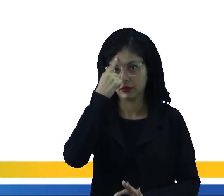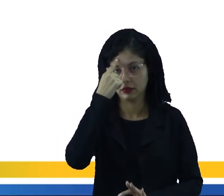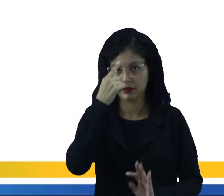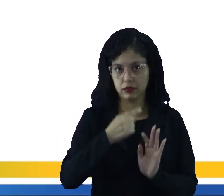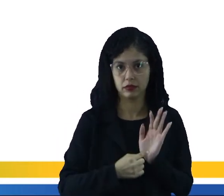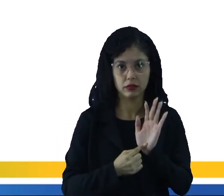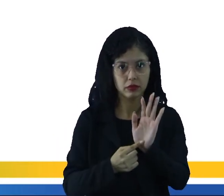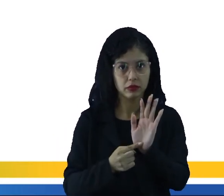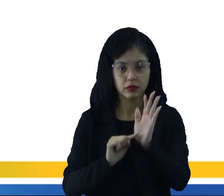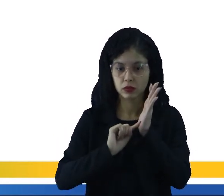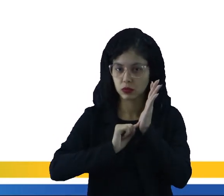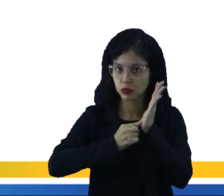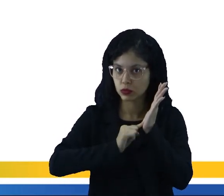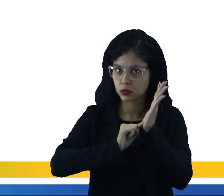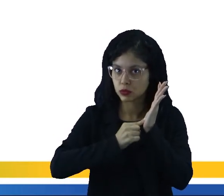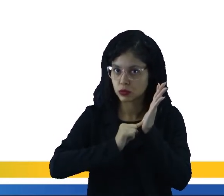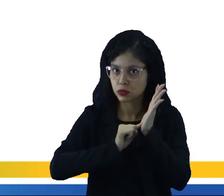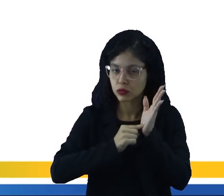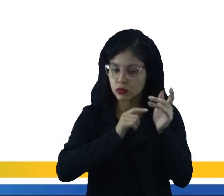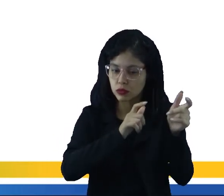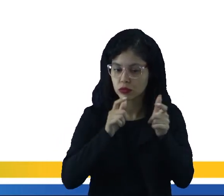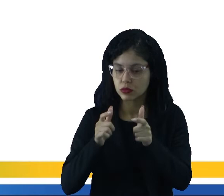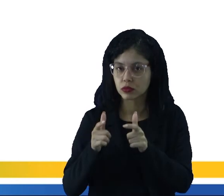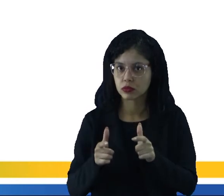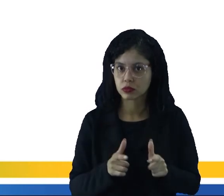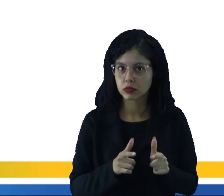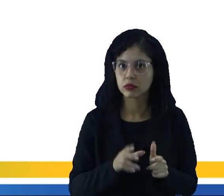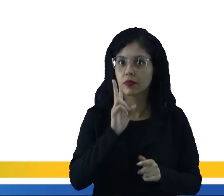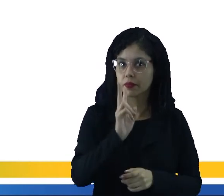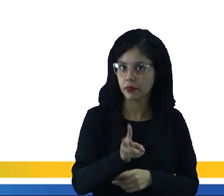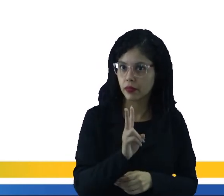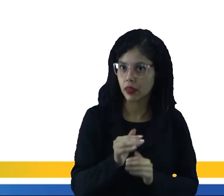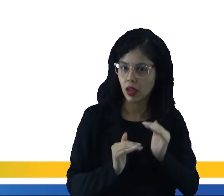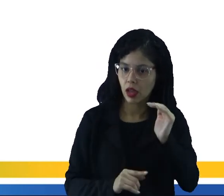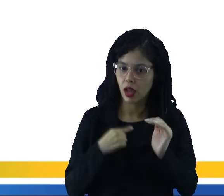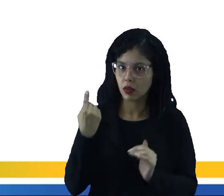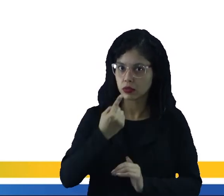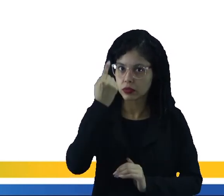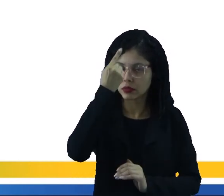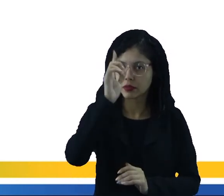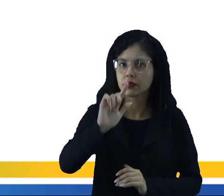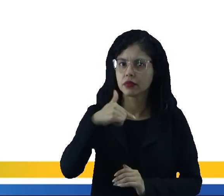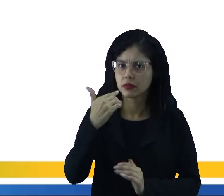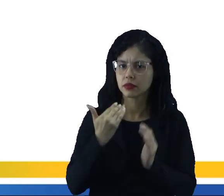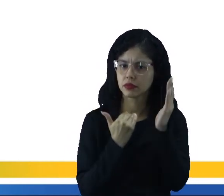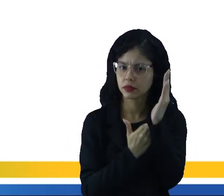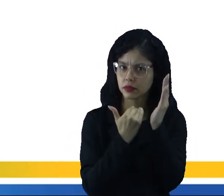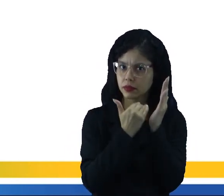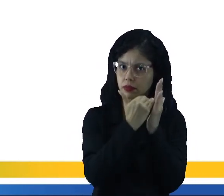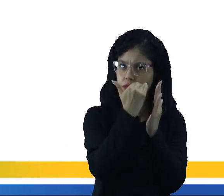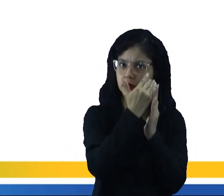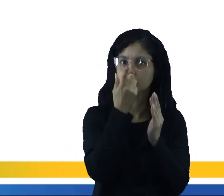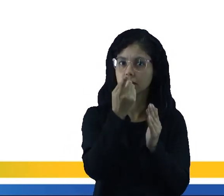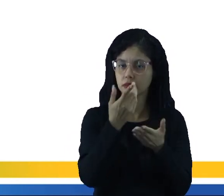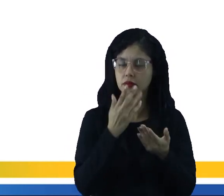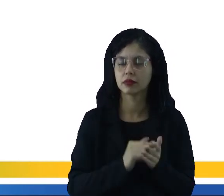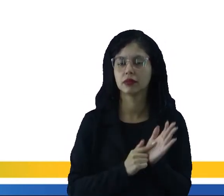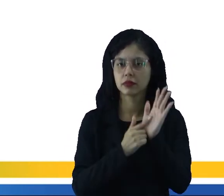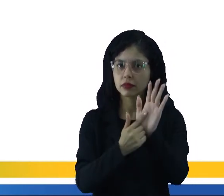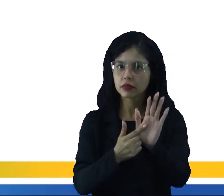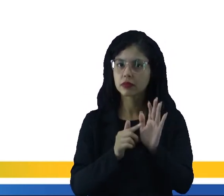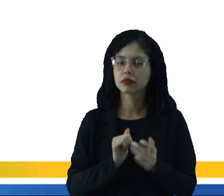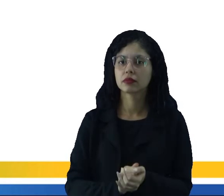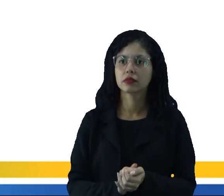que indica os pontos e áreas localizadas sobre uma mesma altitude, aquela da montanha que eu mostrei para vocês,